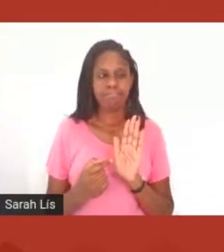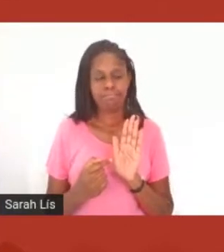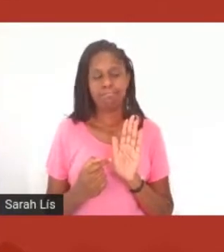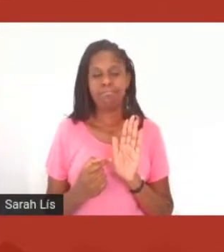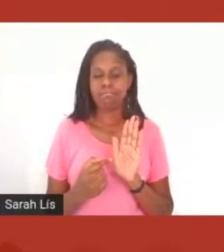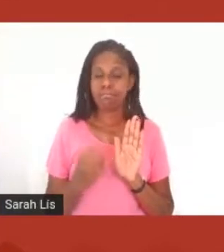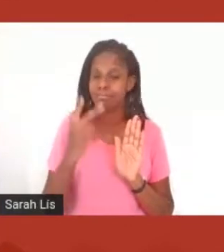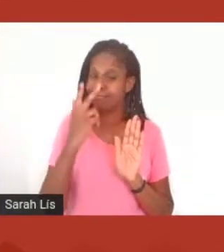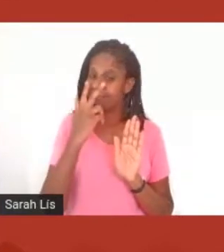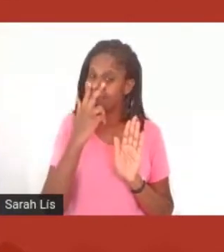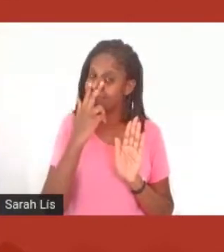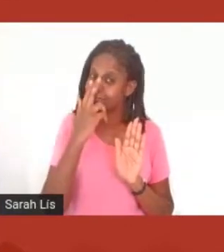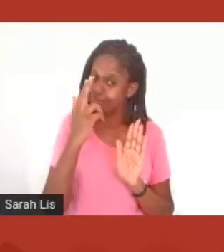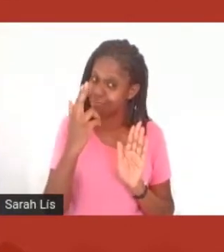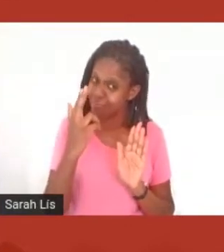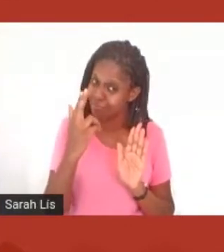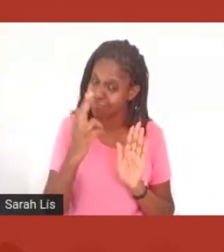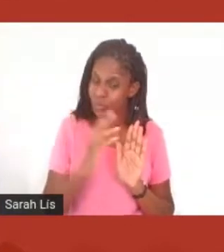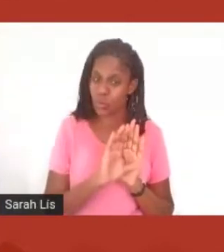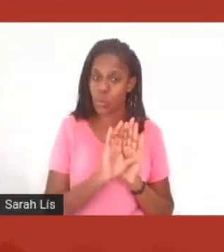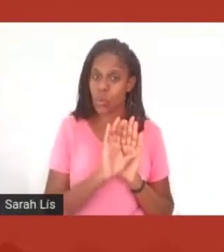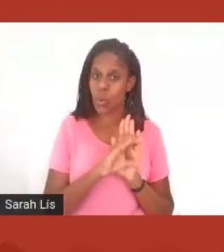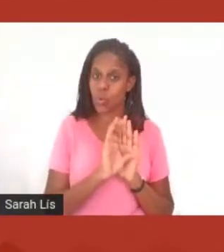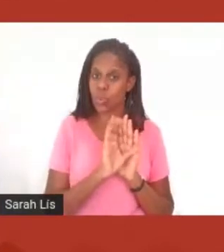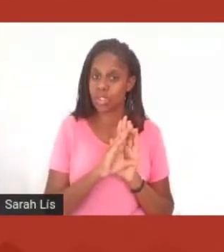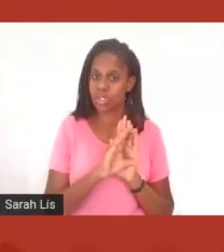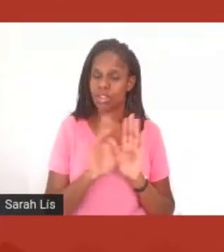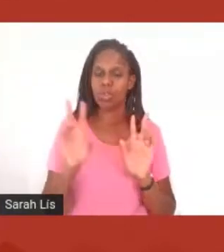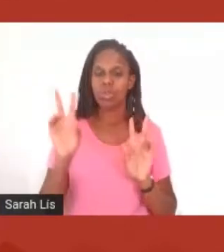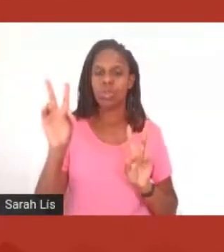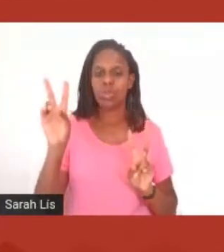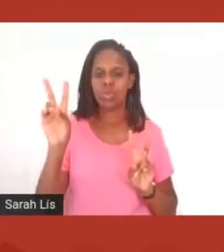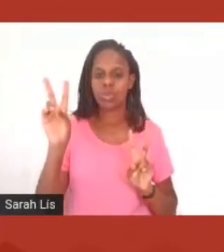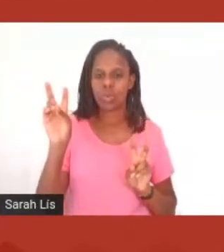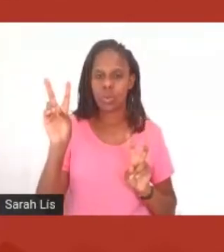me pareceu que é um conceito